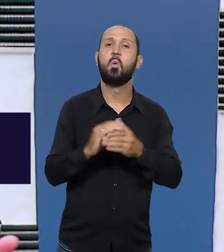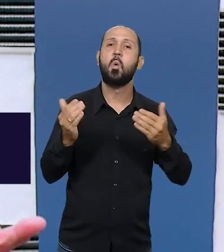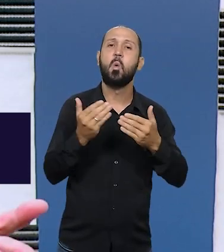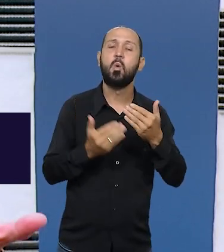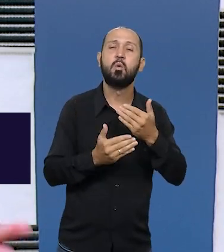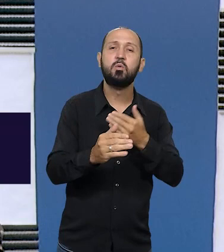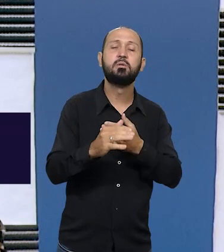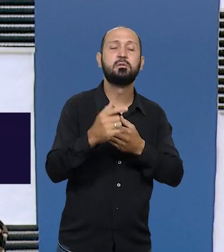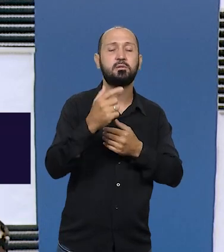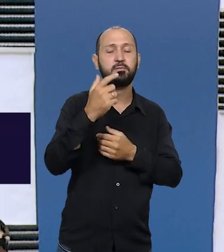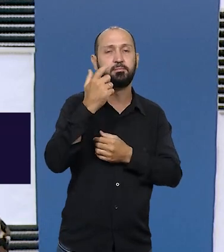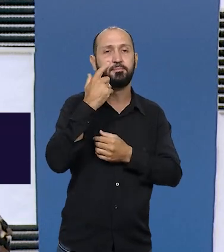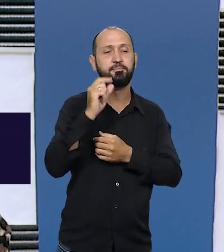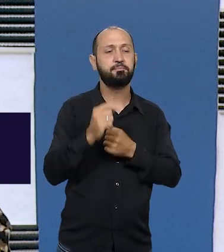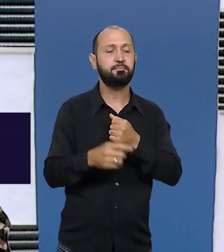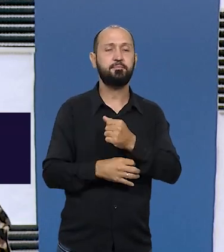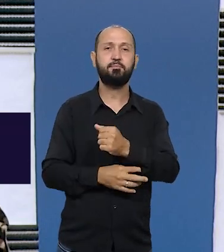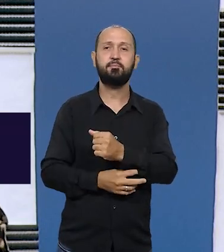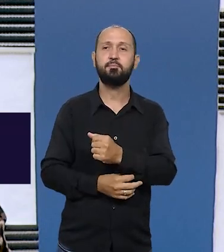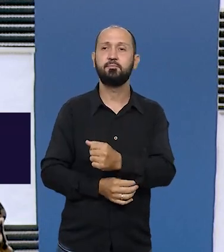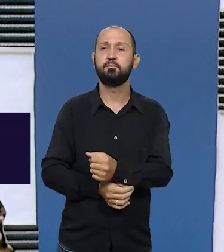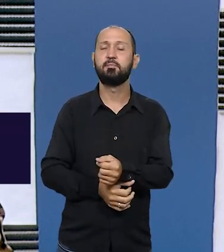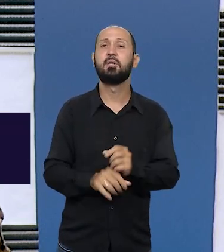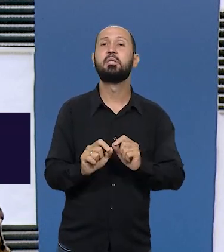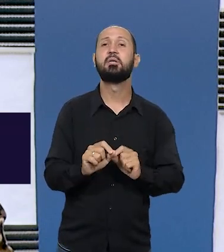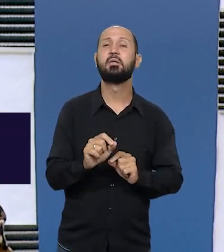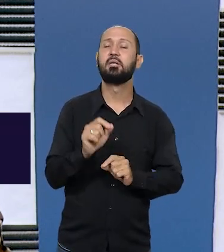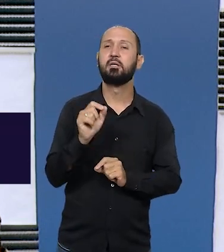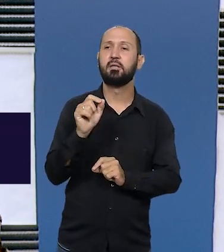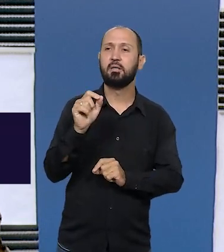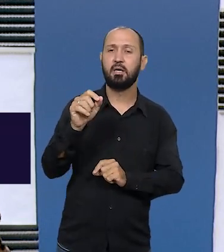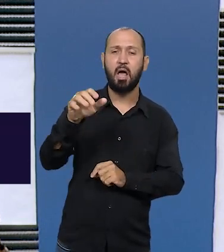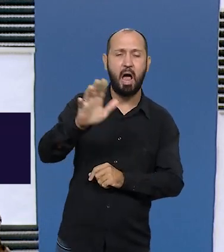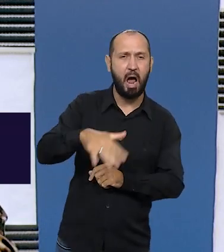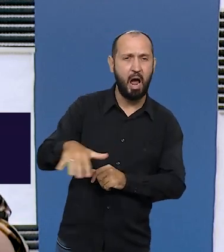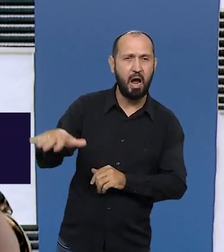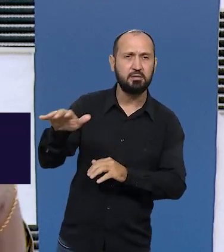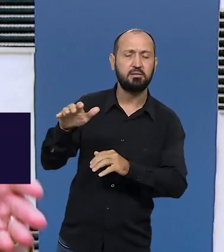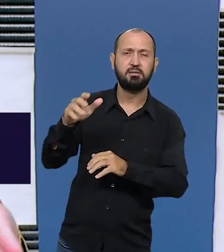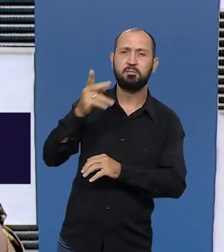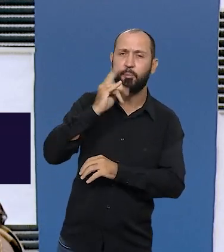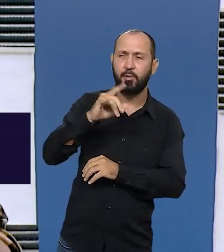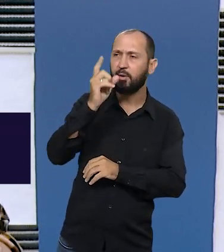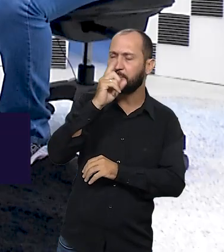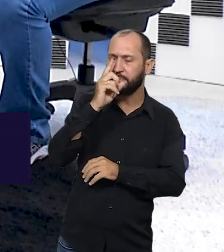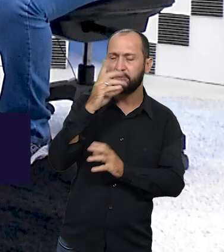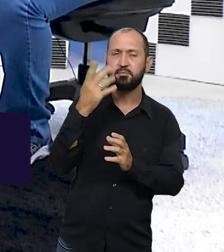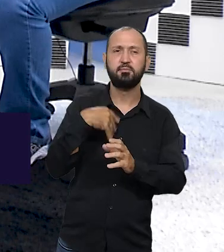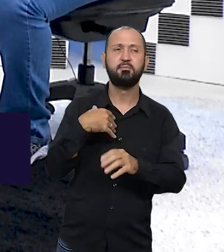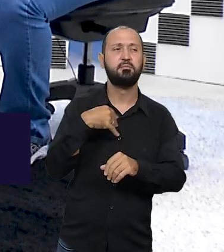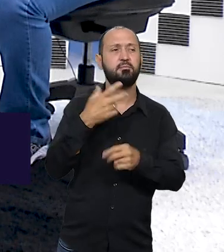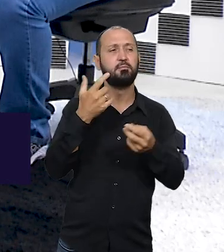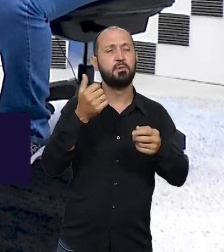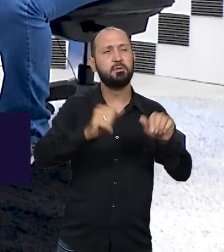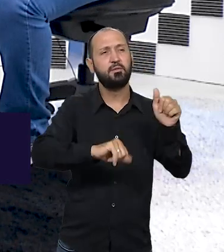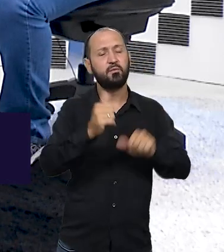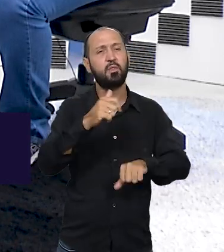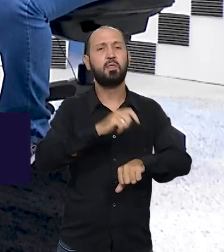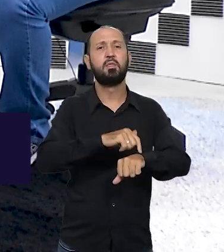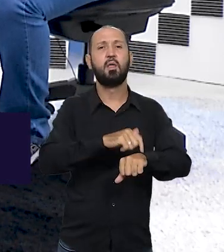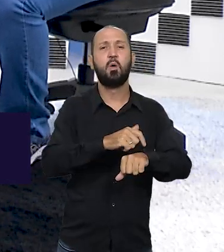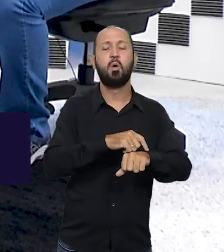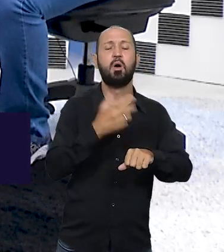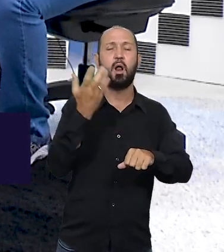hoje em dia nós pedimos muito é que os pais observem e comecem a pontuar isso durante os atendimentos